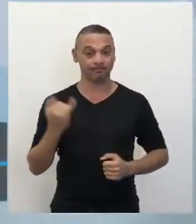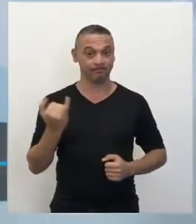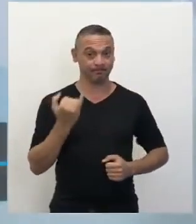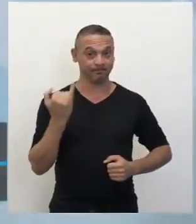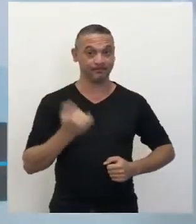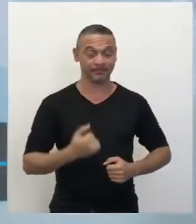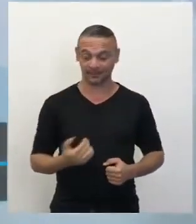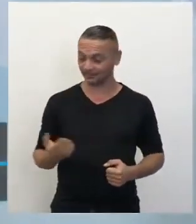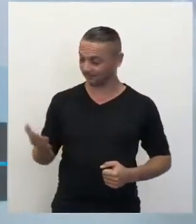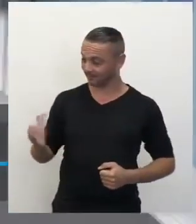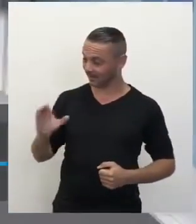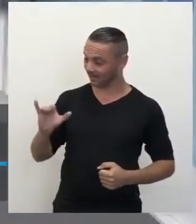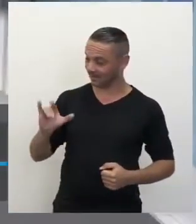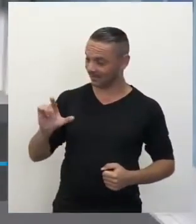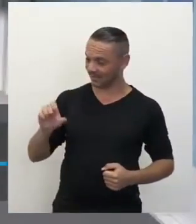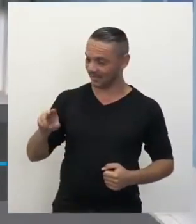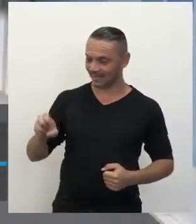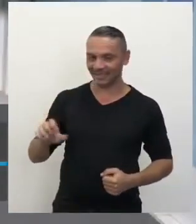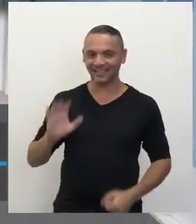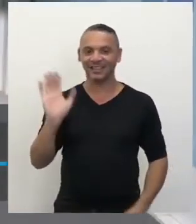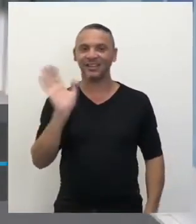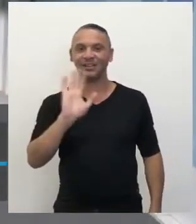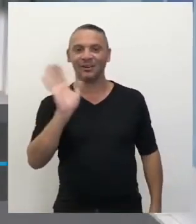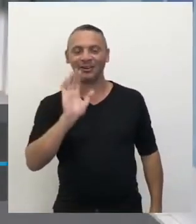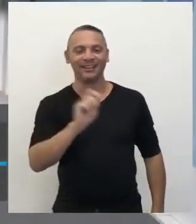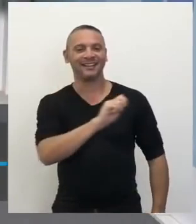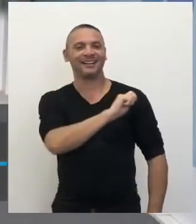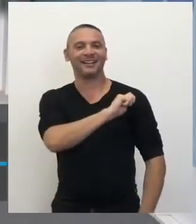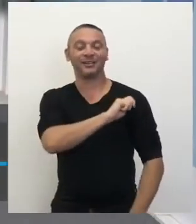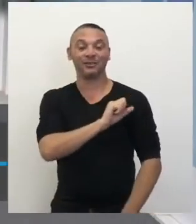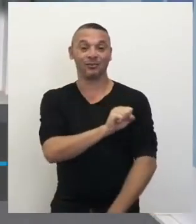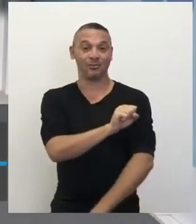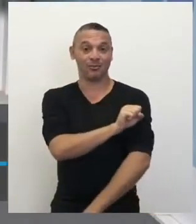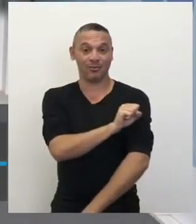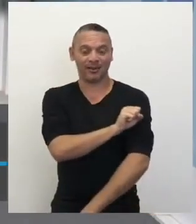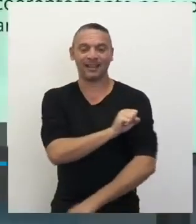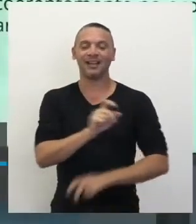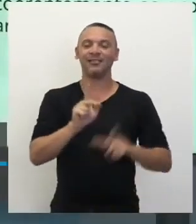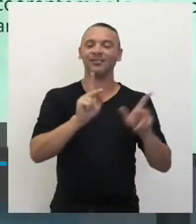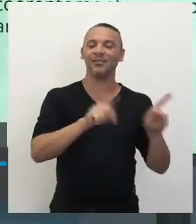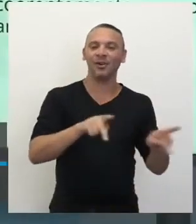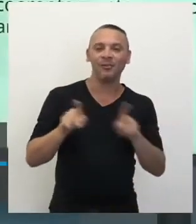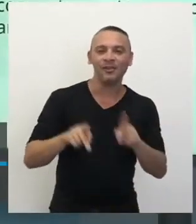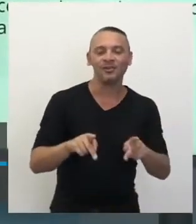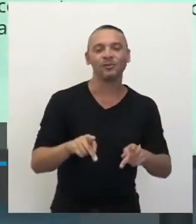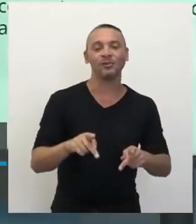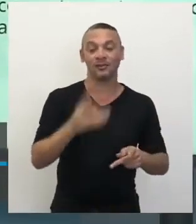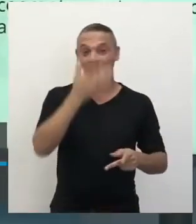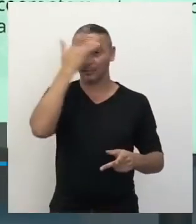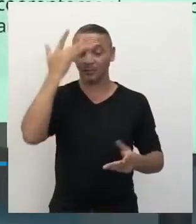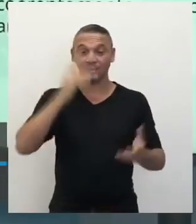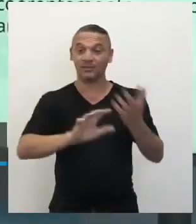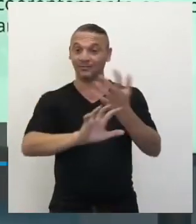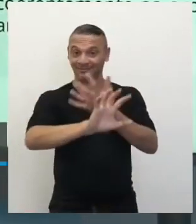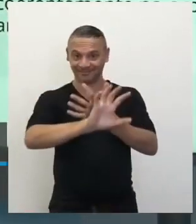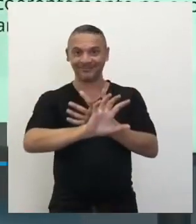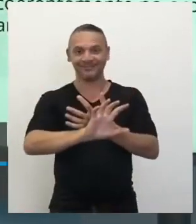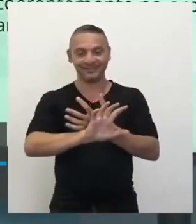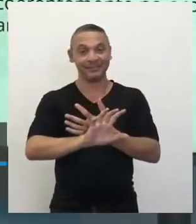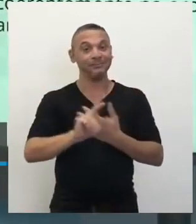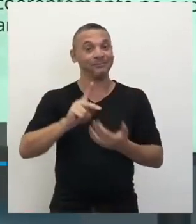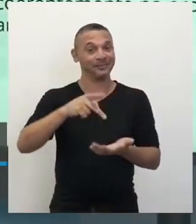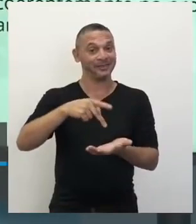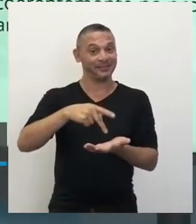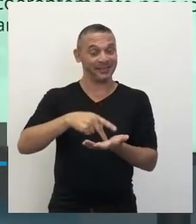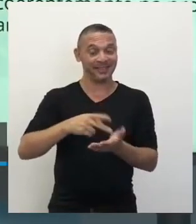argumentativos. Silene. Olá, estudante do 8º ano, professores, professoras e todos que nos acompanham. Realmente,